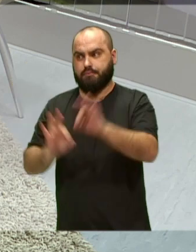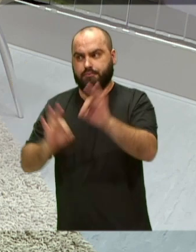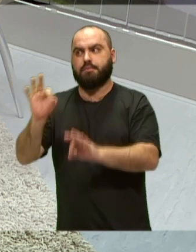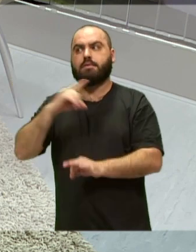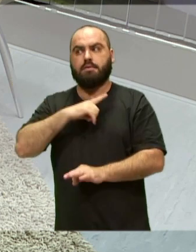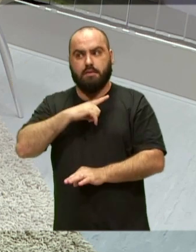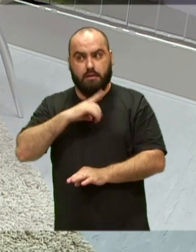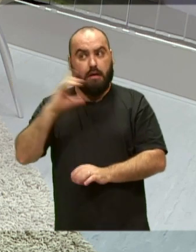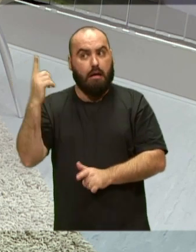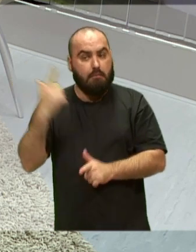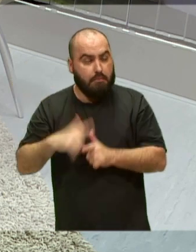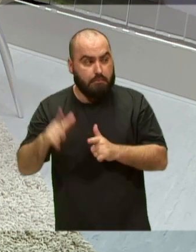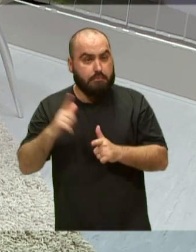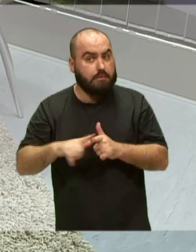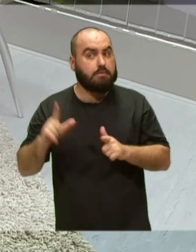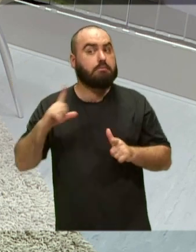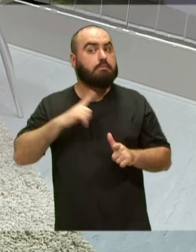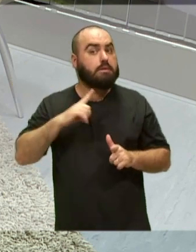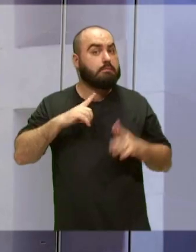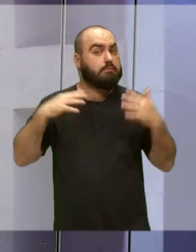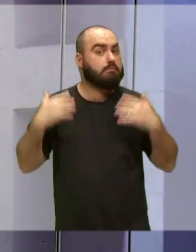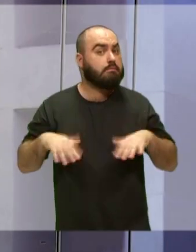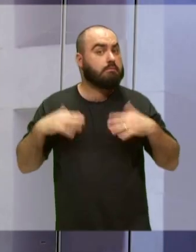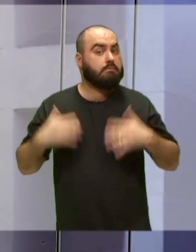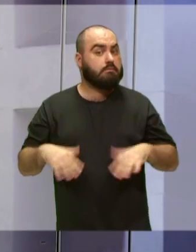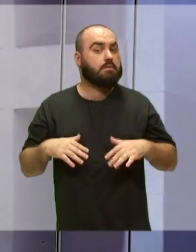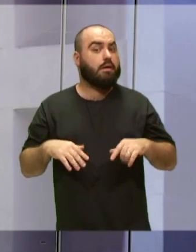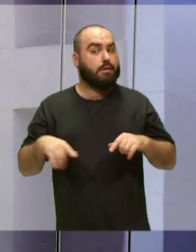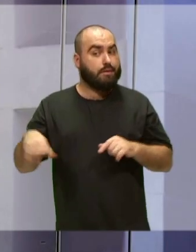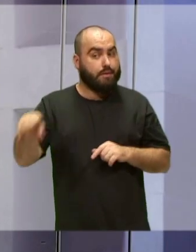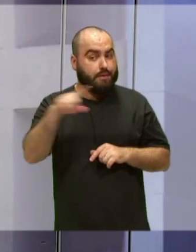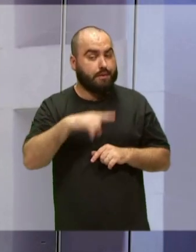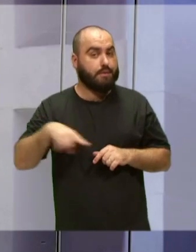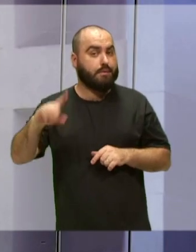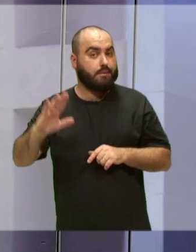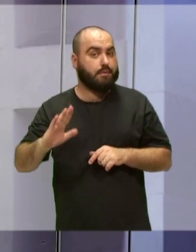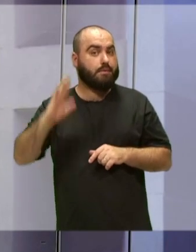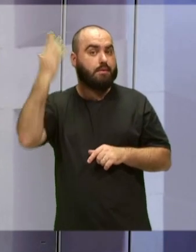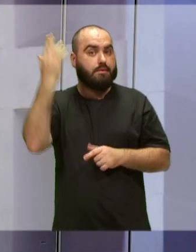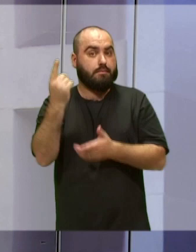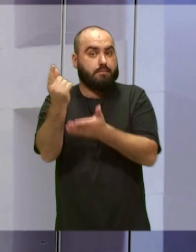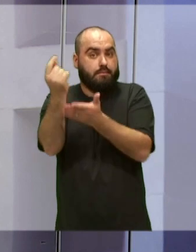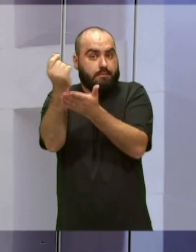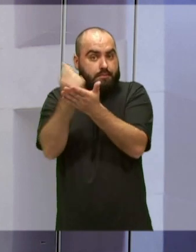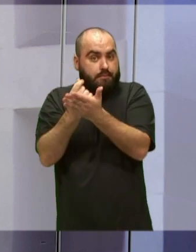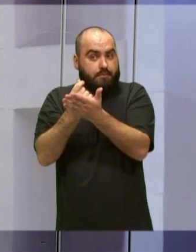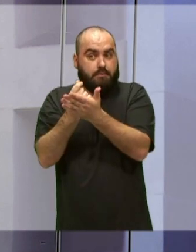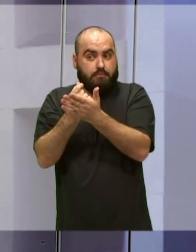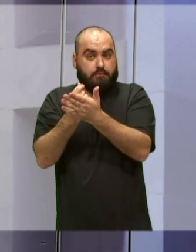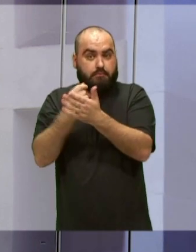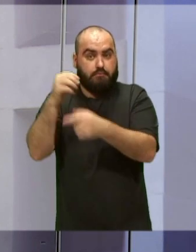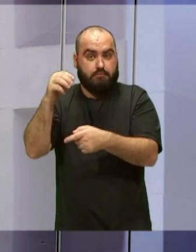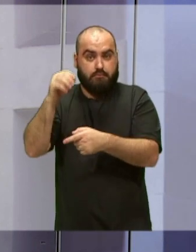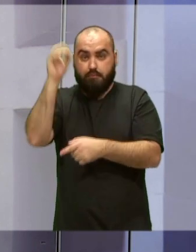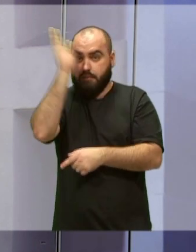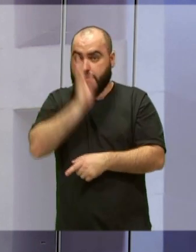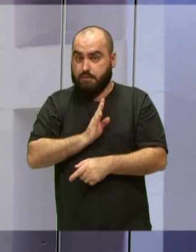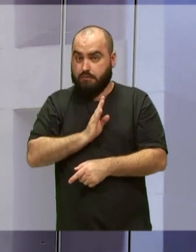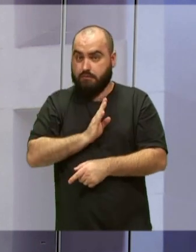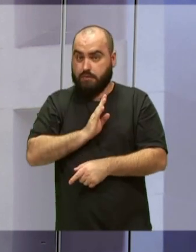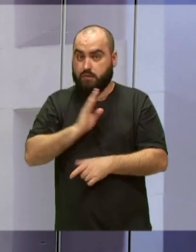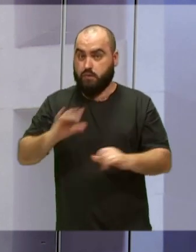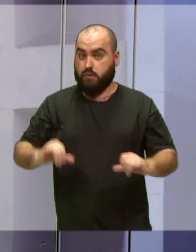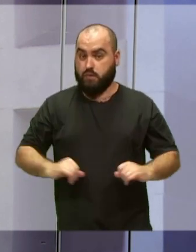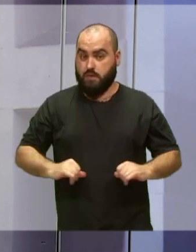nós estamos com um probleminha sério agora né Por conta dessa desse problema todo financeiro que o país tá tá enfrentando nós tivemos uma queda